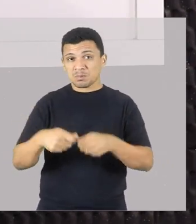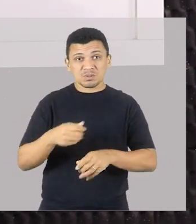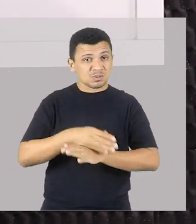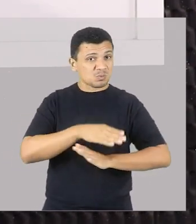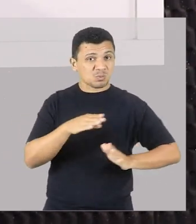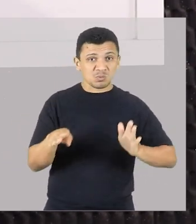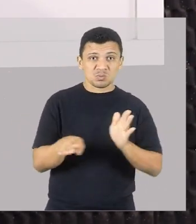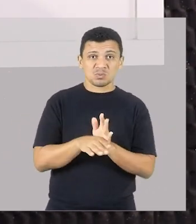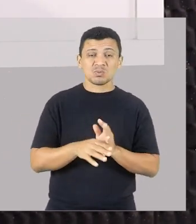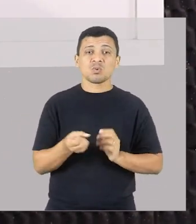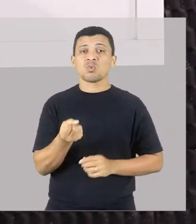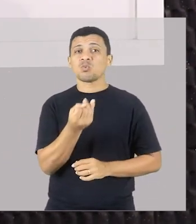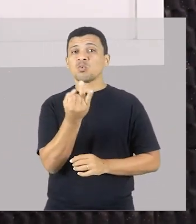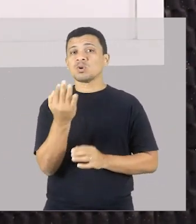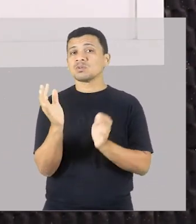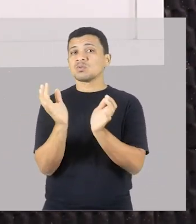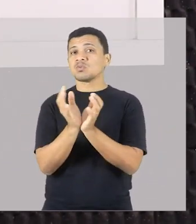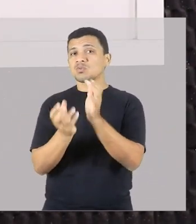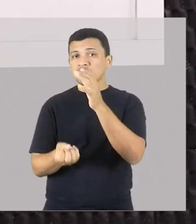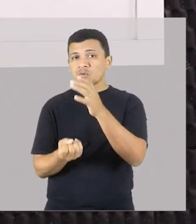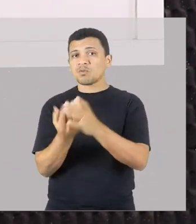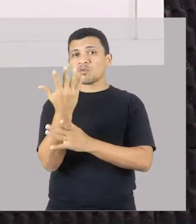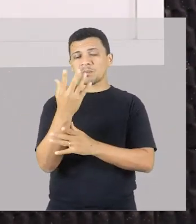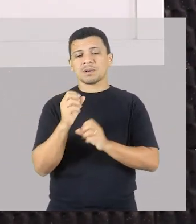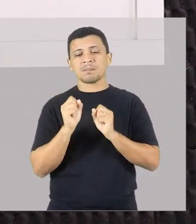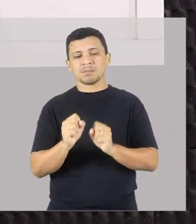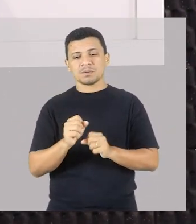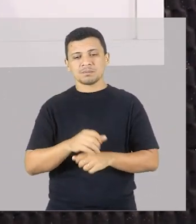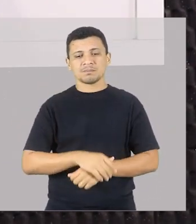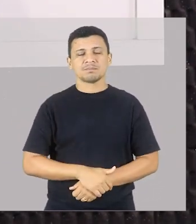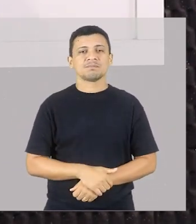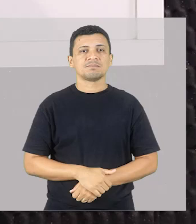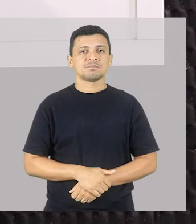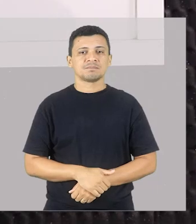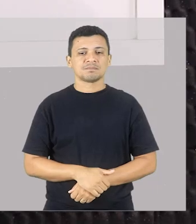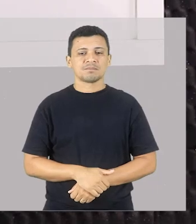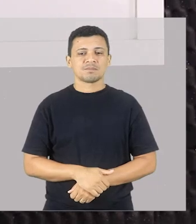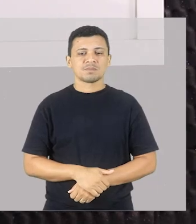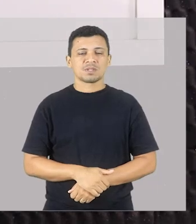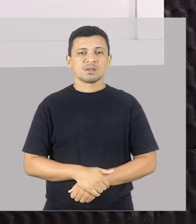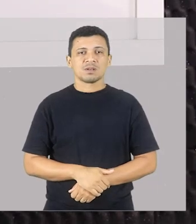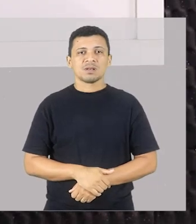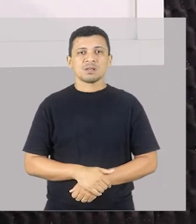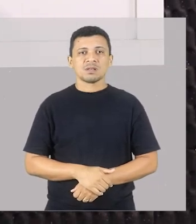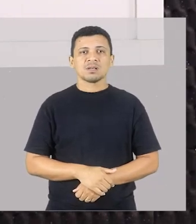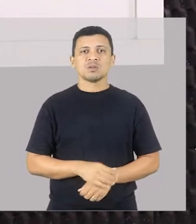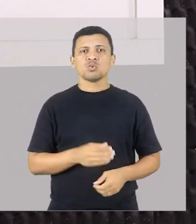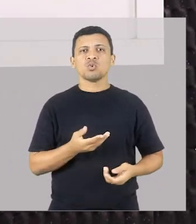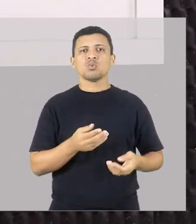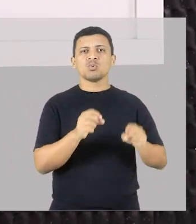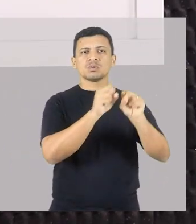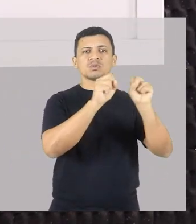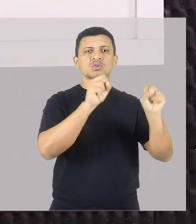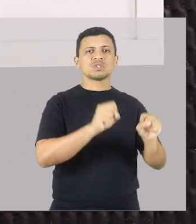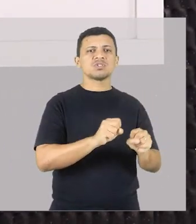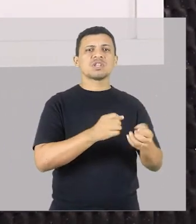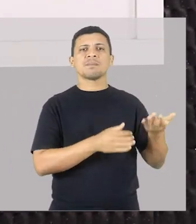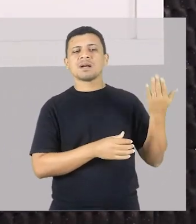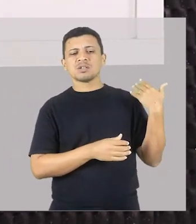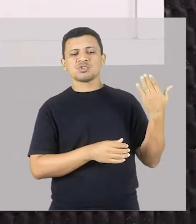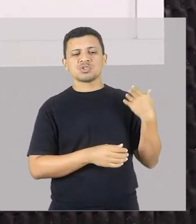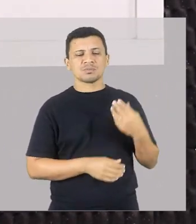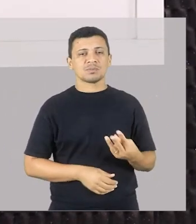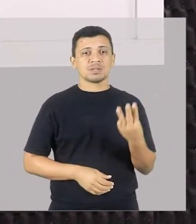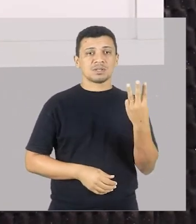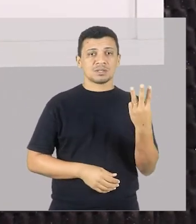quantos grupos eu posso formar com esse formato. O modelo antigo, como é que é? São 3 letras